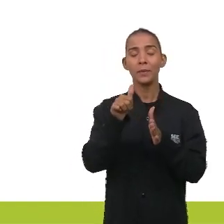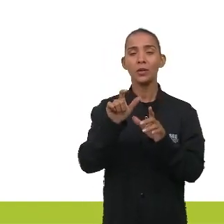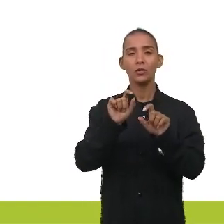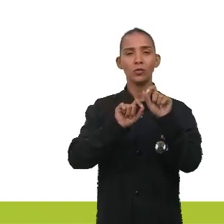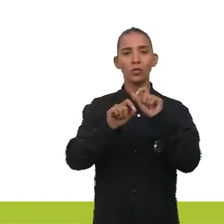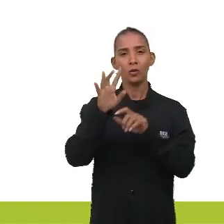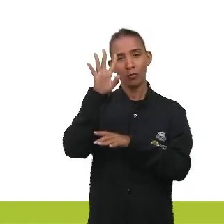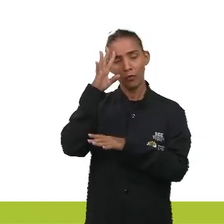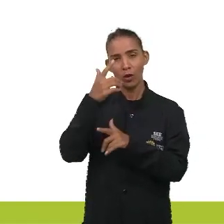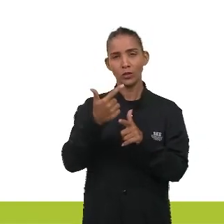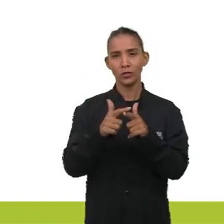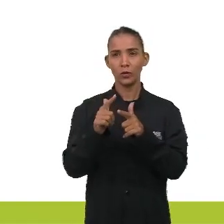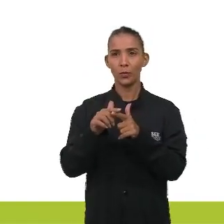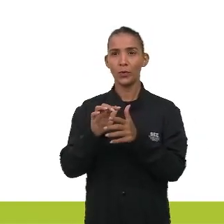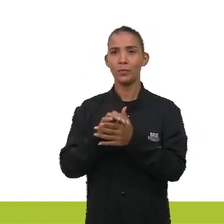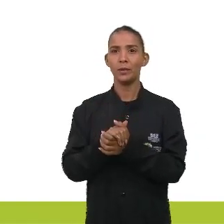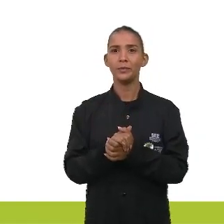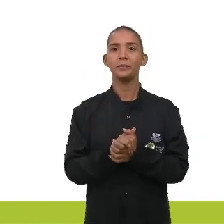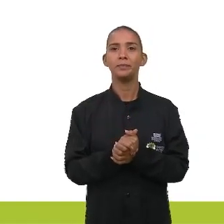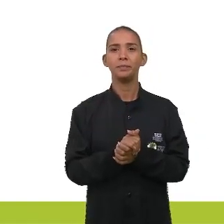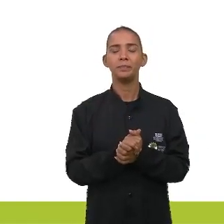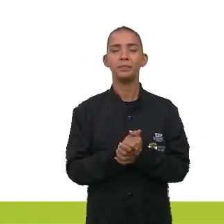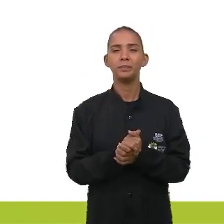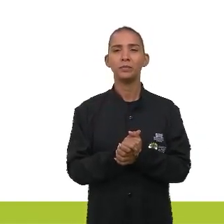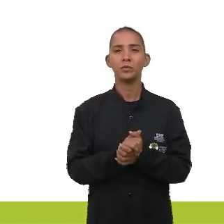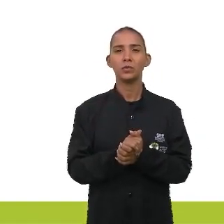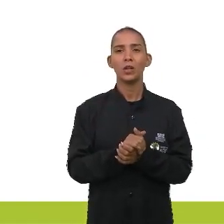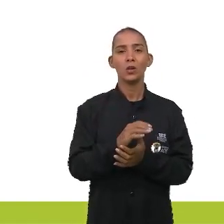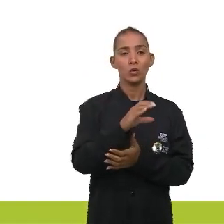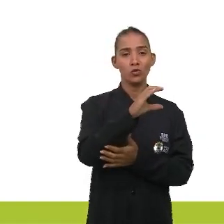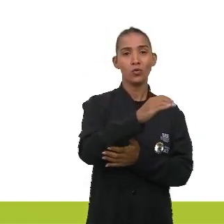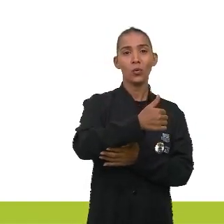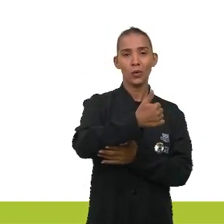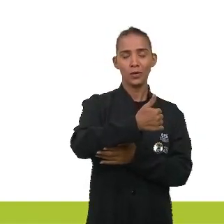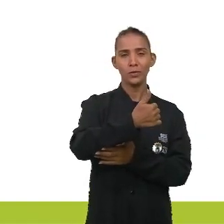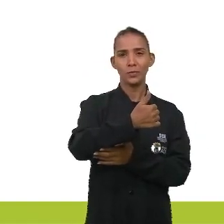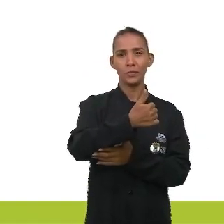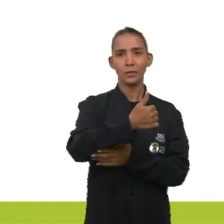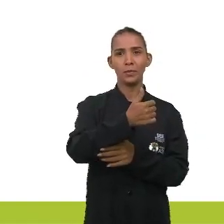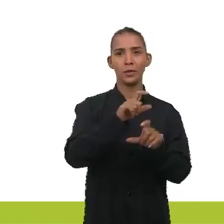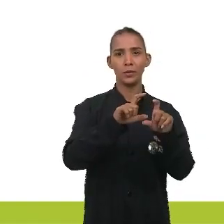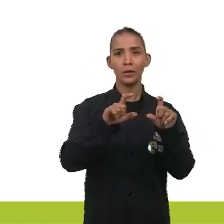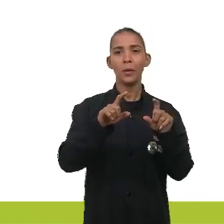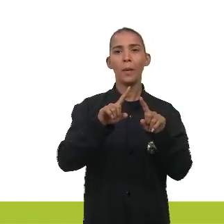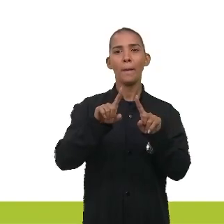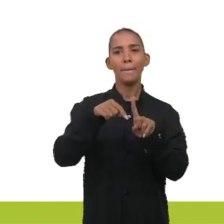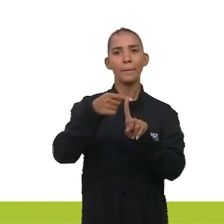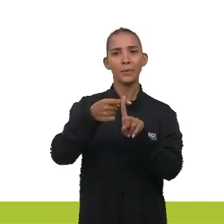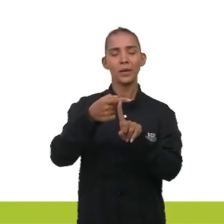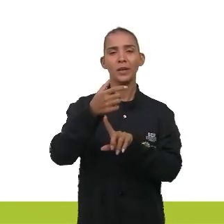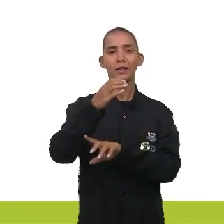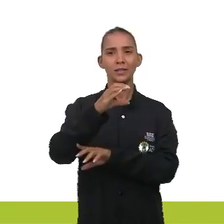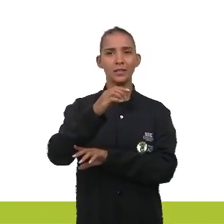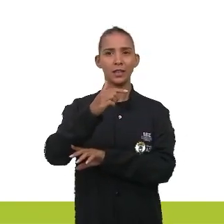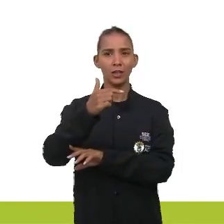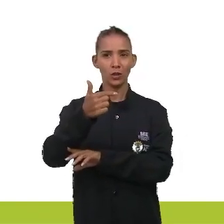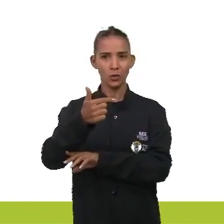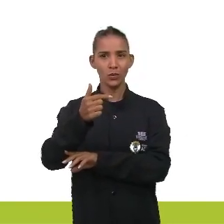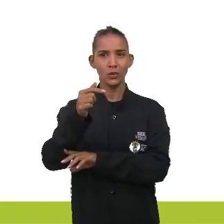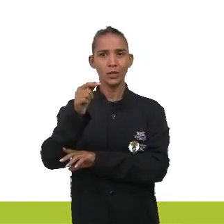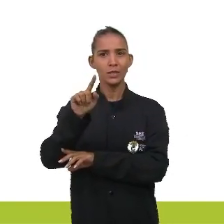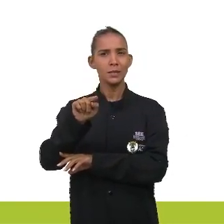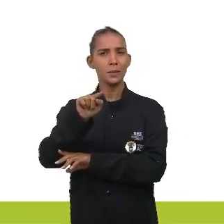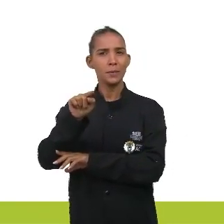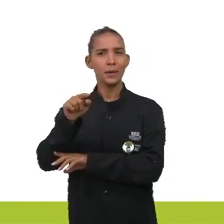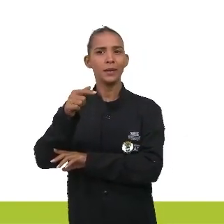aqui o chocolate do sabor 1, chocolate do sabor 2, chocolate do sabor 3